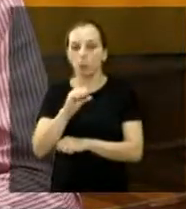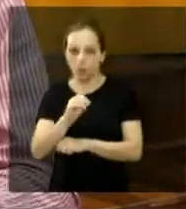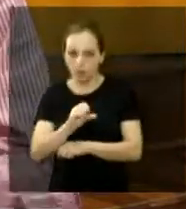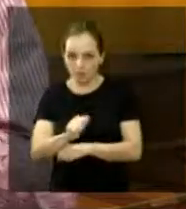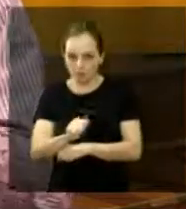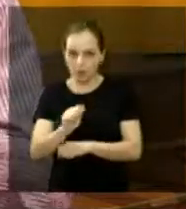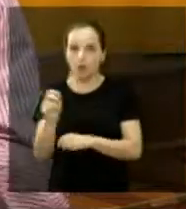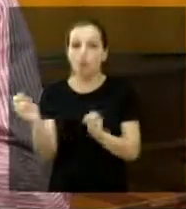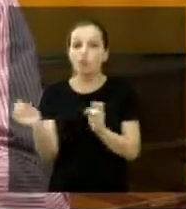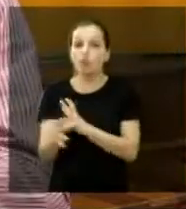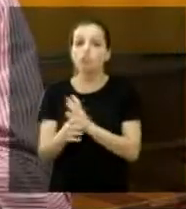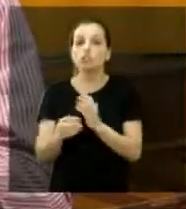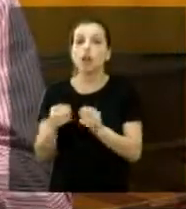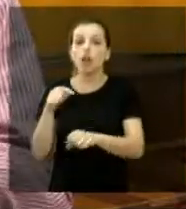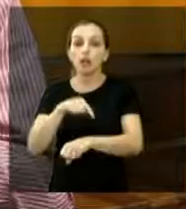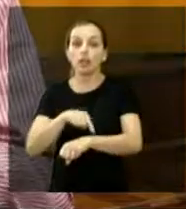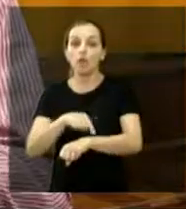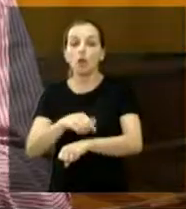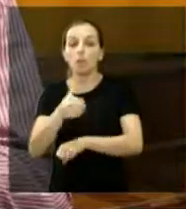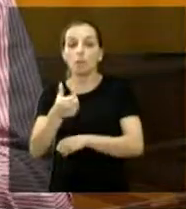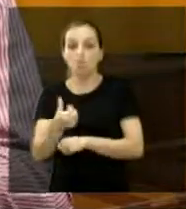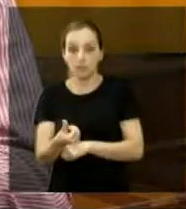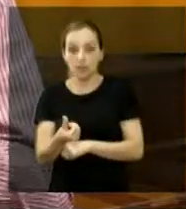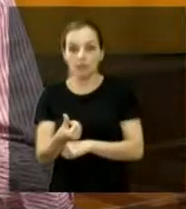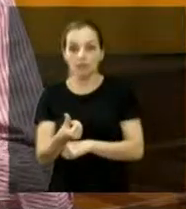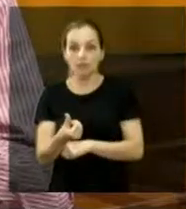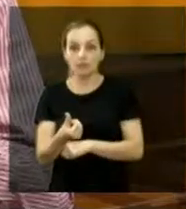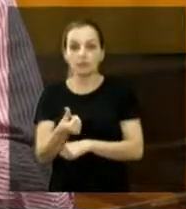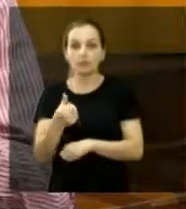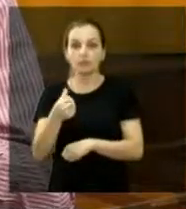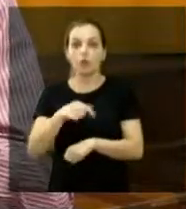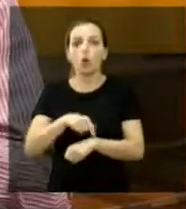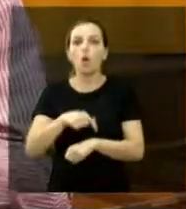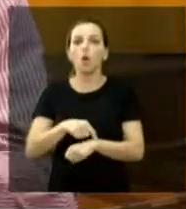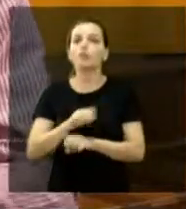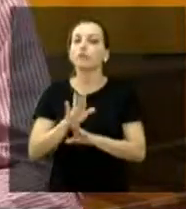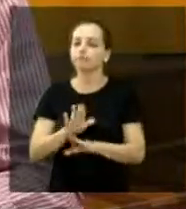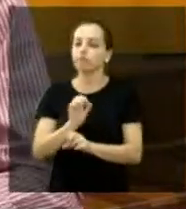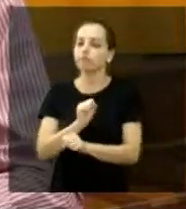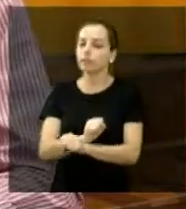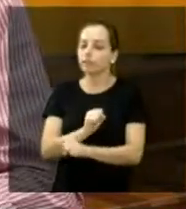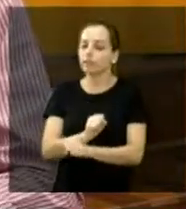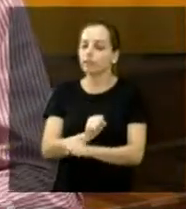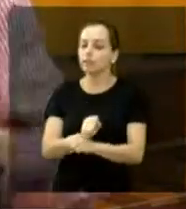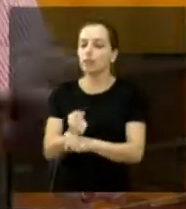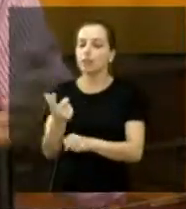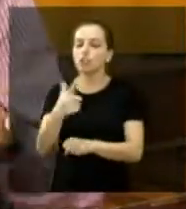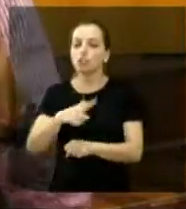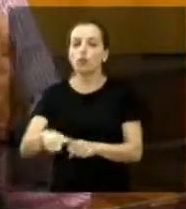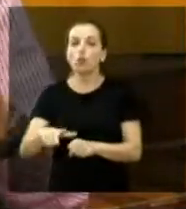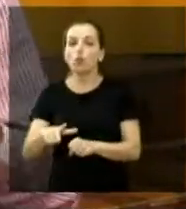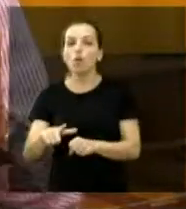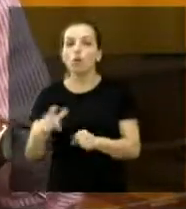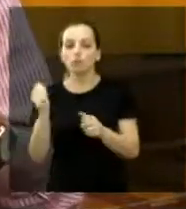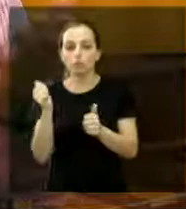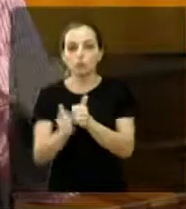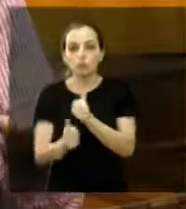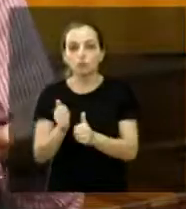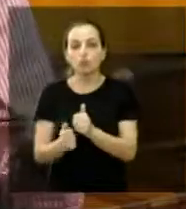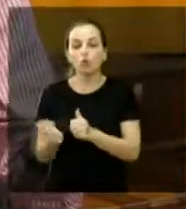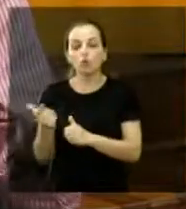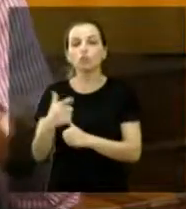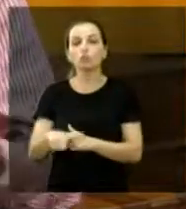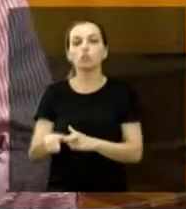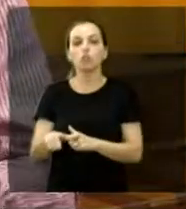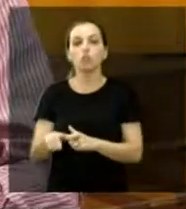ficar lá? O Carlos Costa vai ficar. Fala para ele esperar a gente, que a gente vai lá fazer o jogo de novo. Você está louco? Não, não estou louco. Louco está